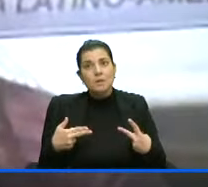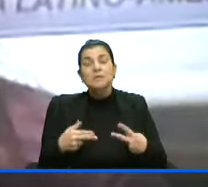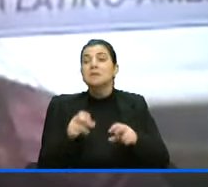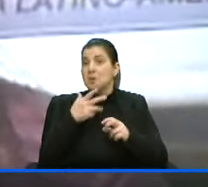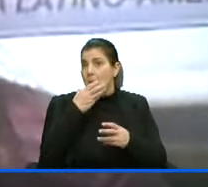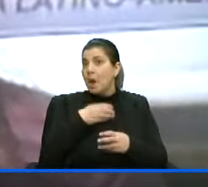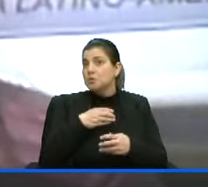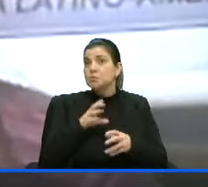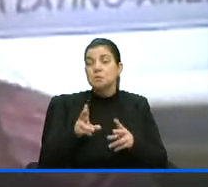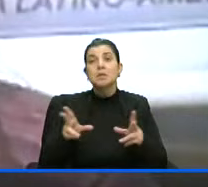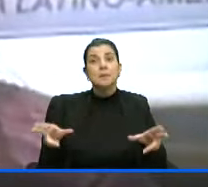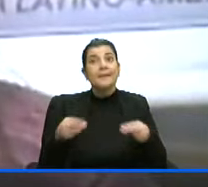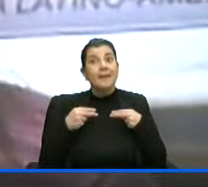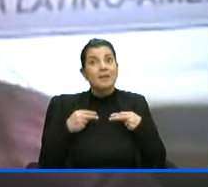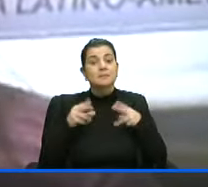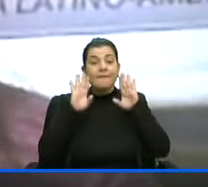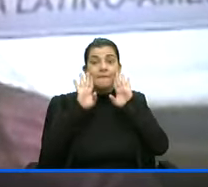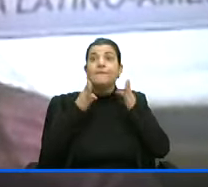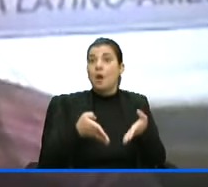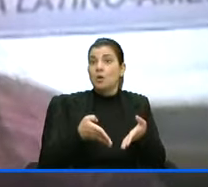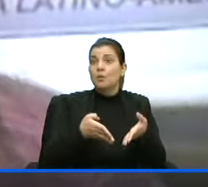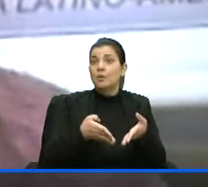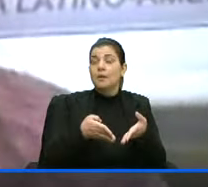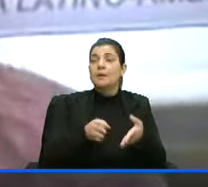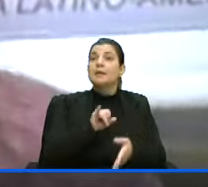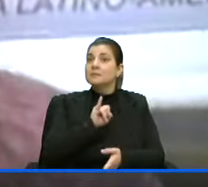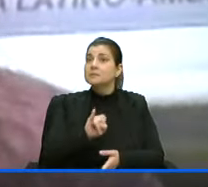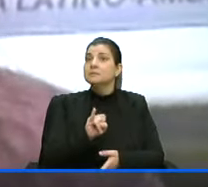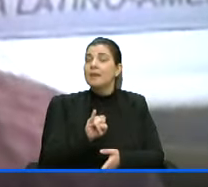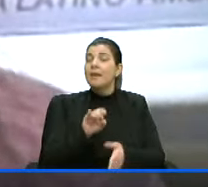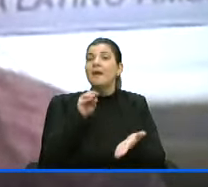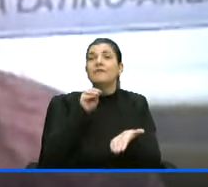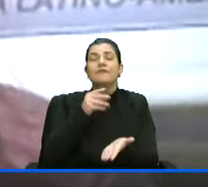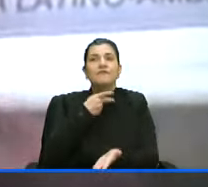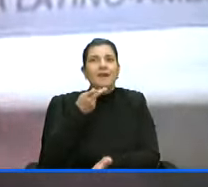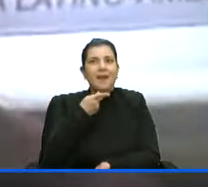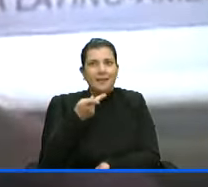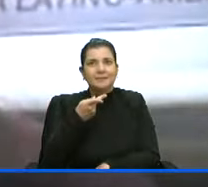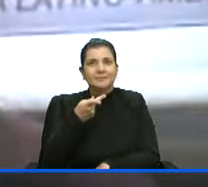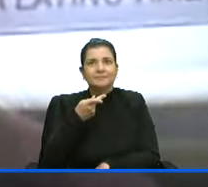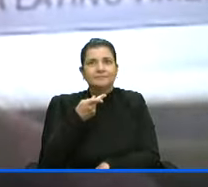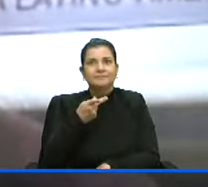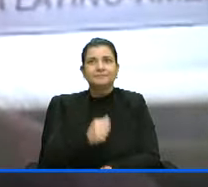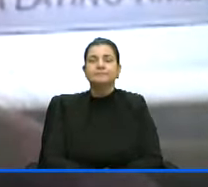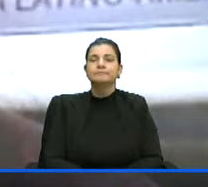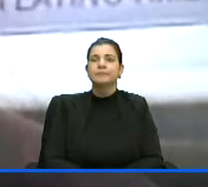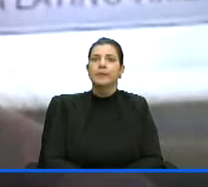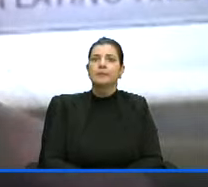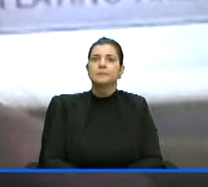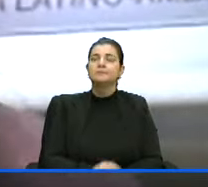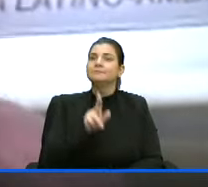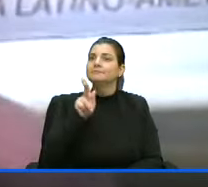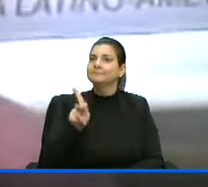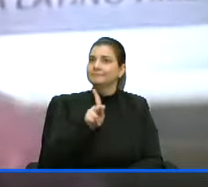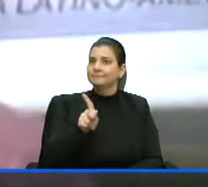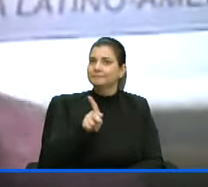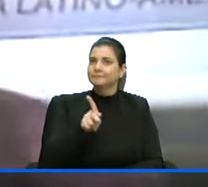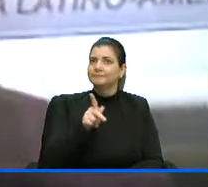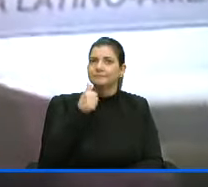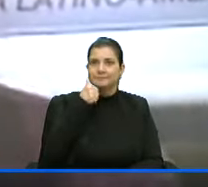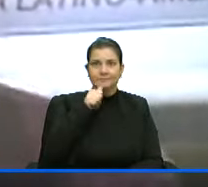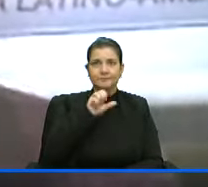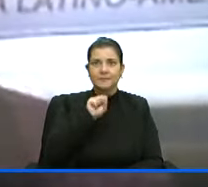merece atenção, é que se a gente, é a fala, é concernente, na verdade, a fala da professora Simone,